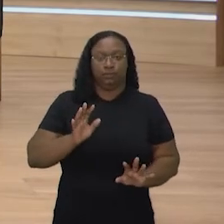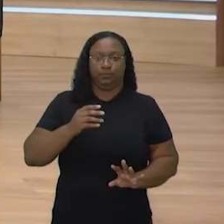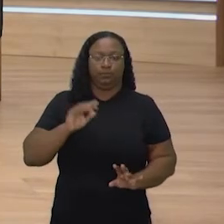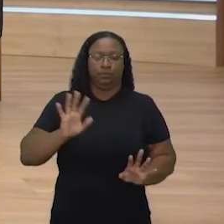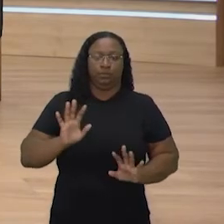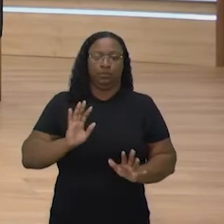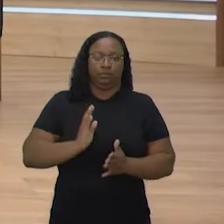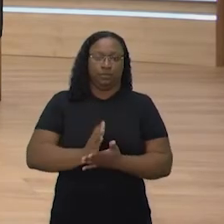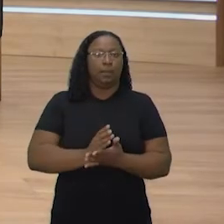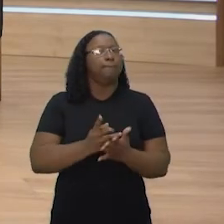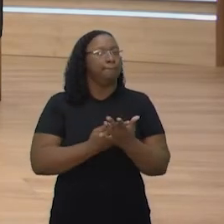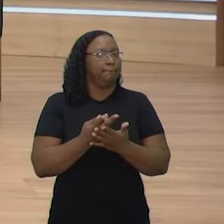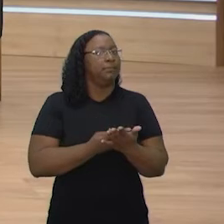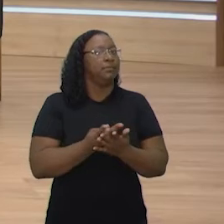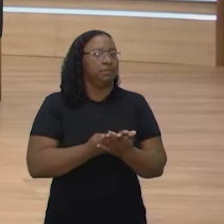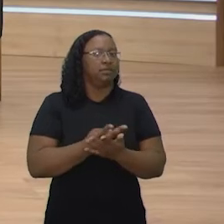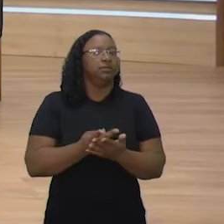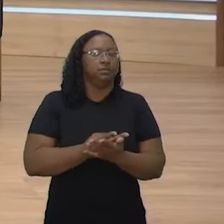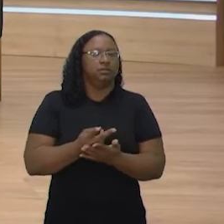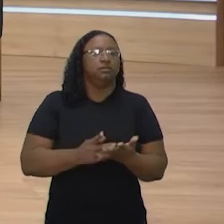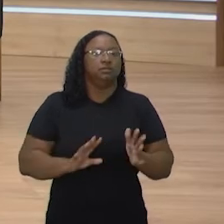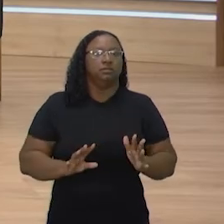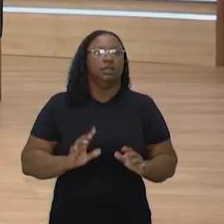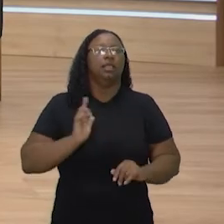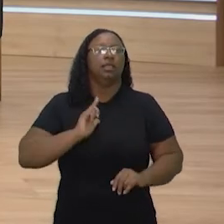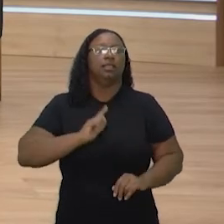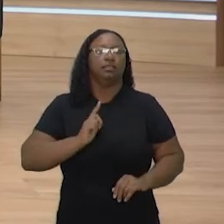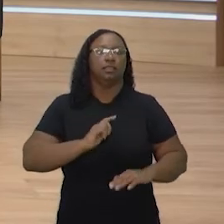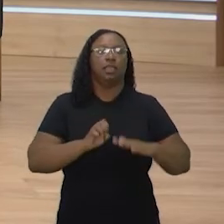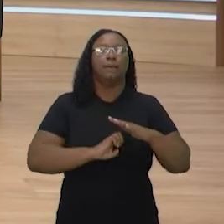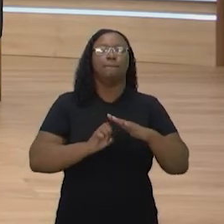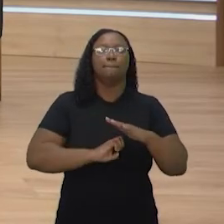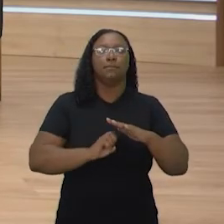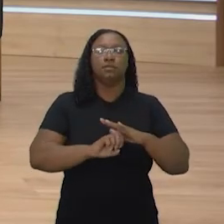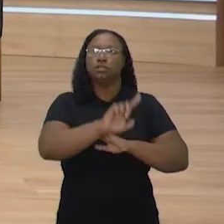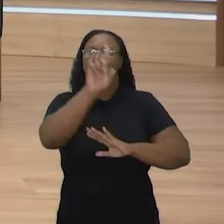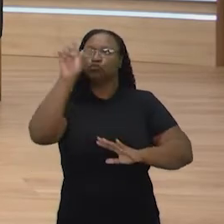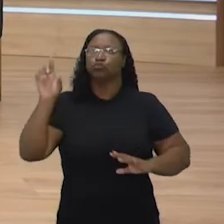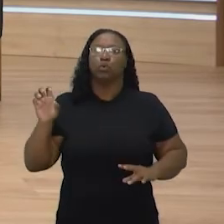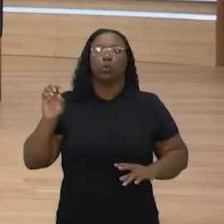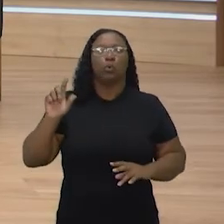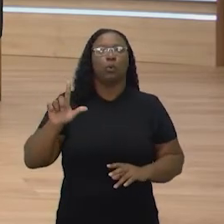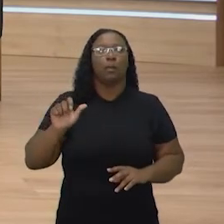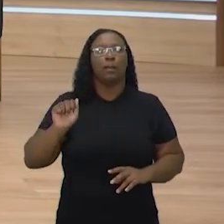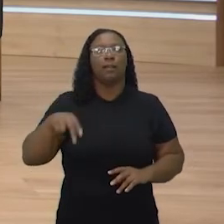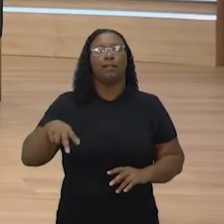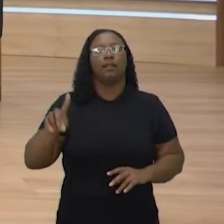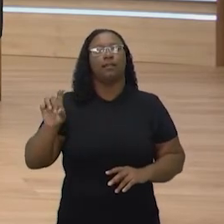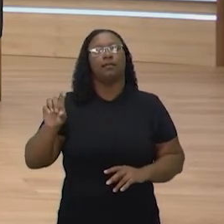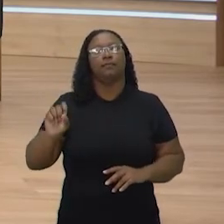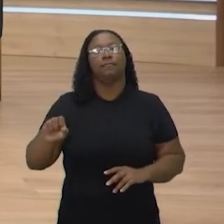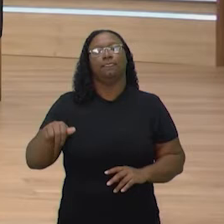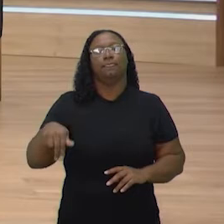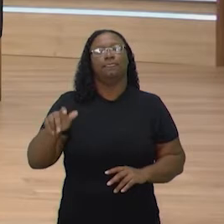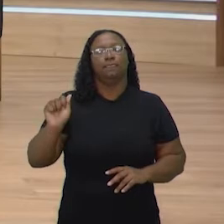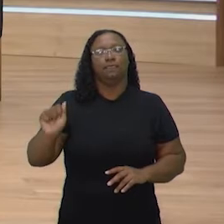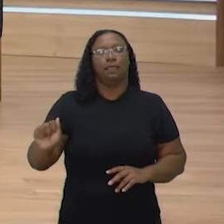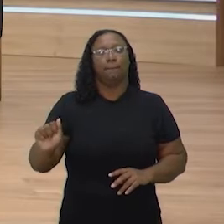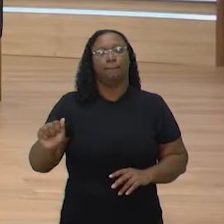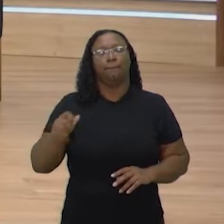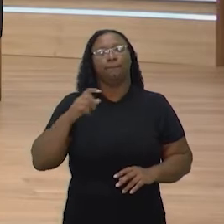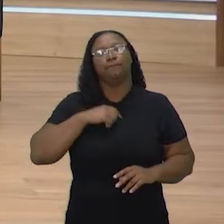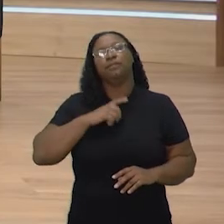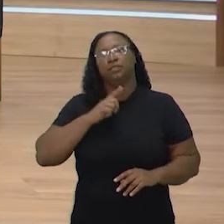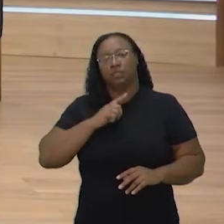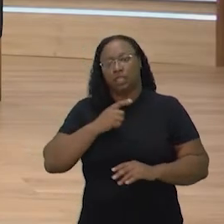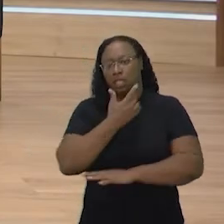tem um grande potencial, já tem empresas na Holanda, tem uma empresa grande na Holanda que ela já tem plantas